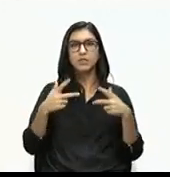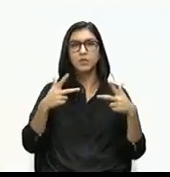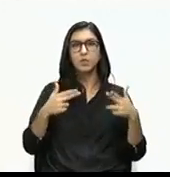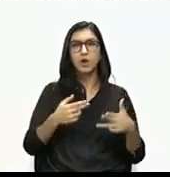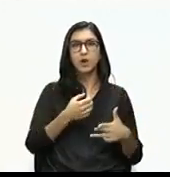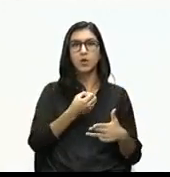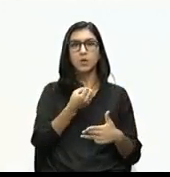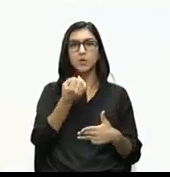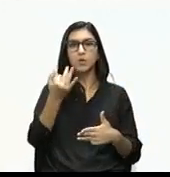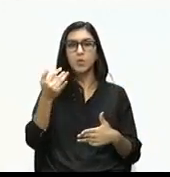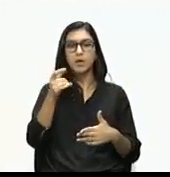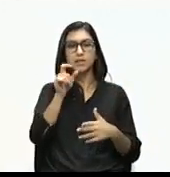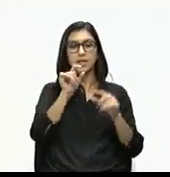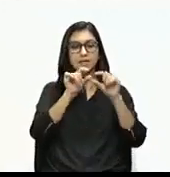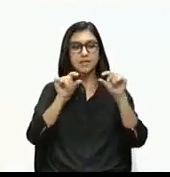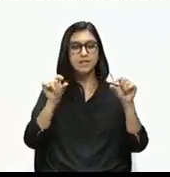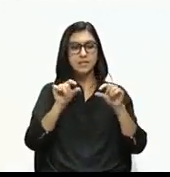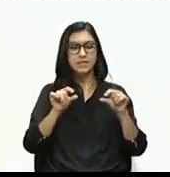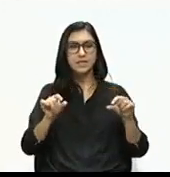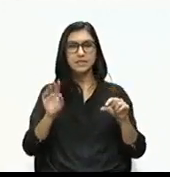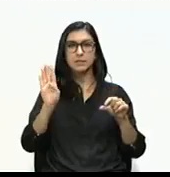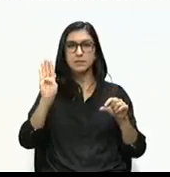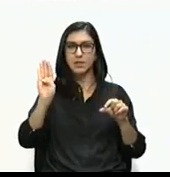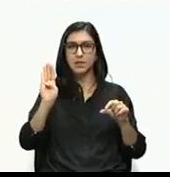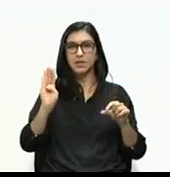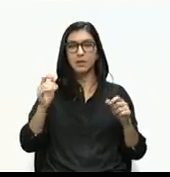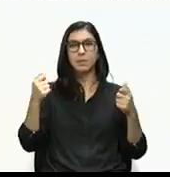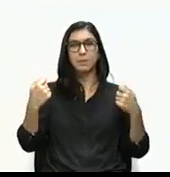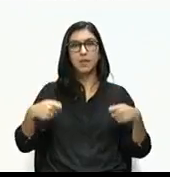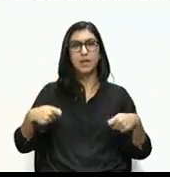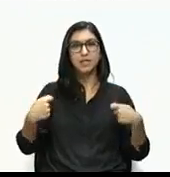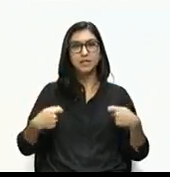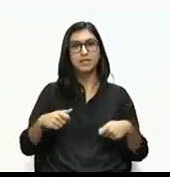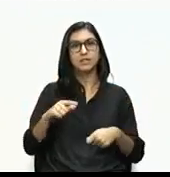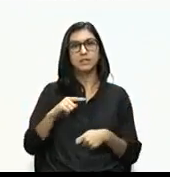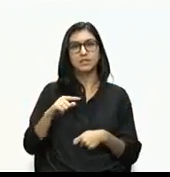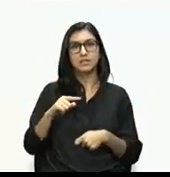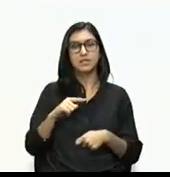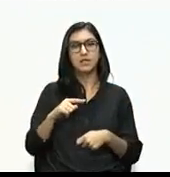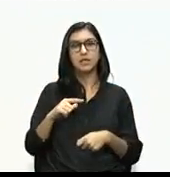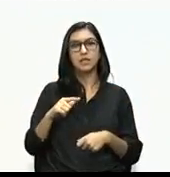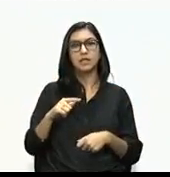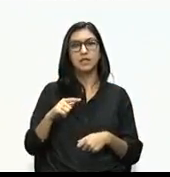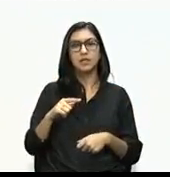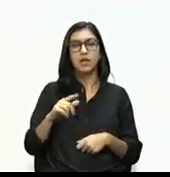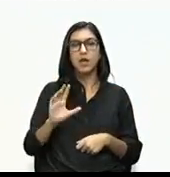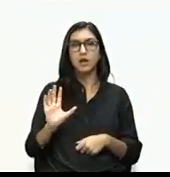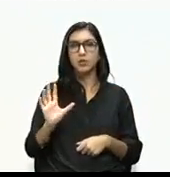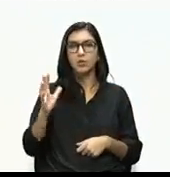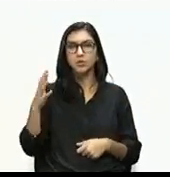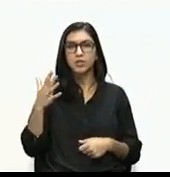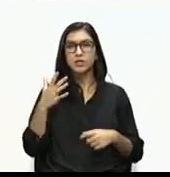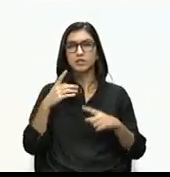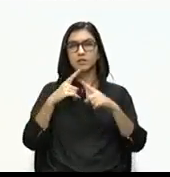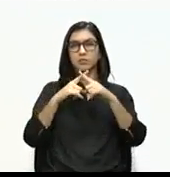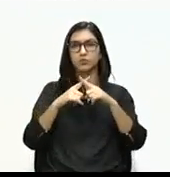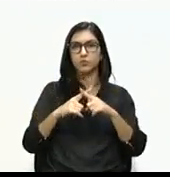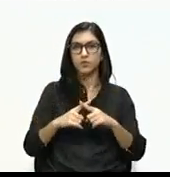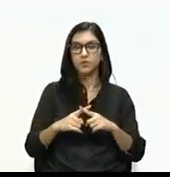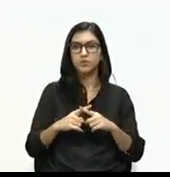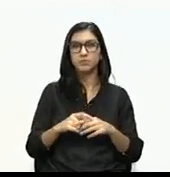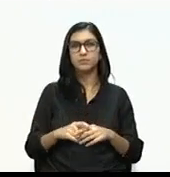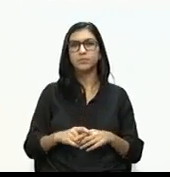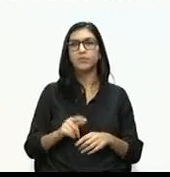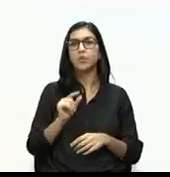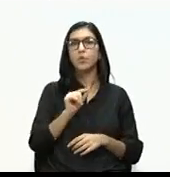número de linhas da matriz B. Então, essa é uma condição necessária para que aconteça a multiplicação. E